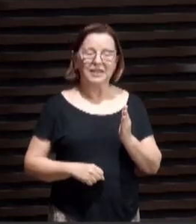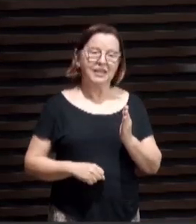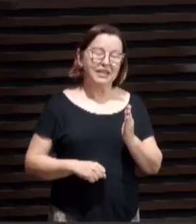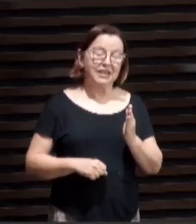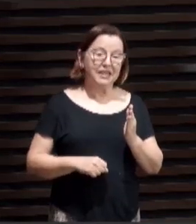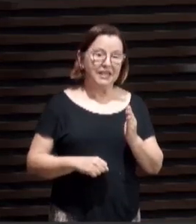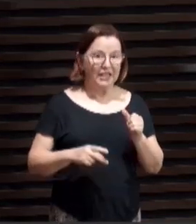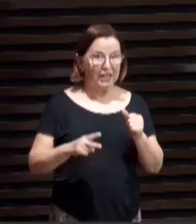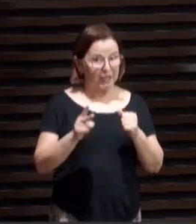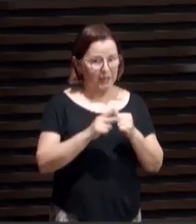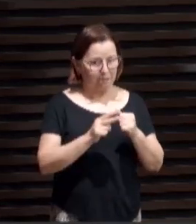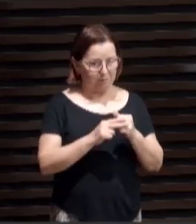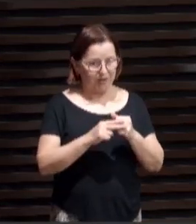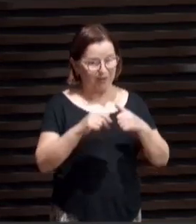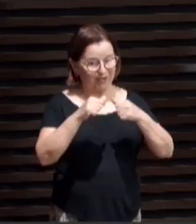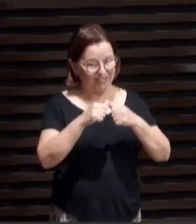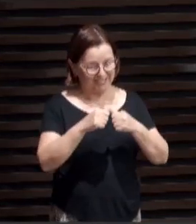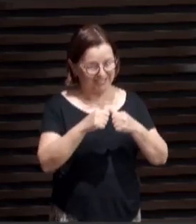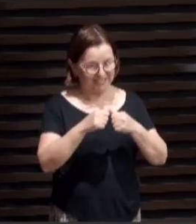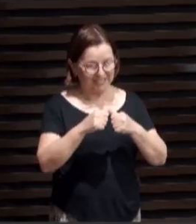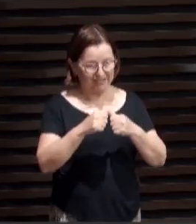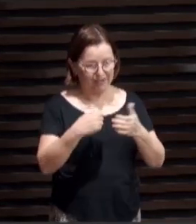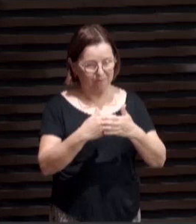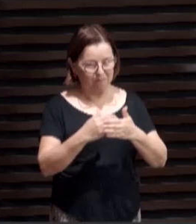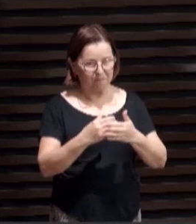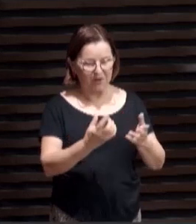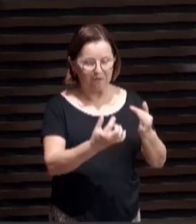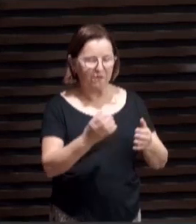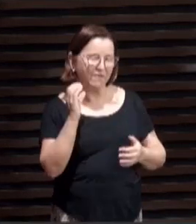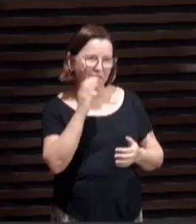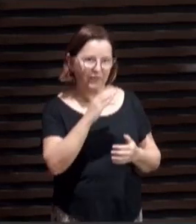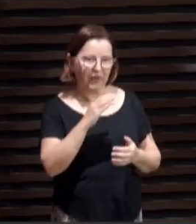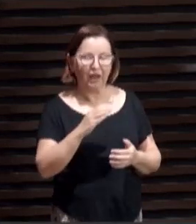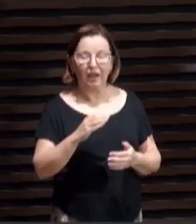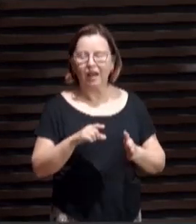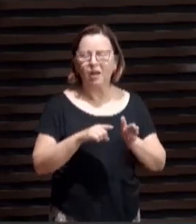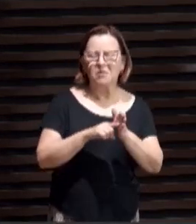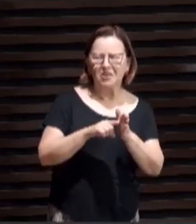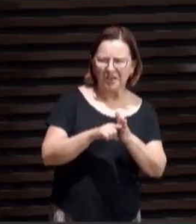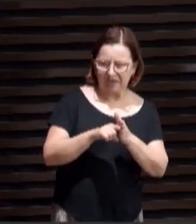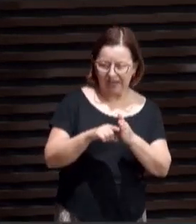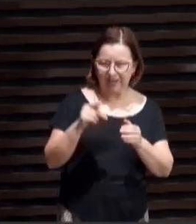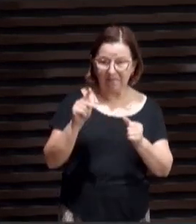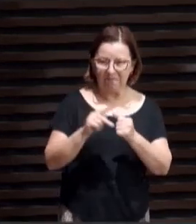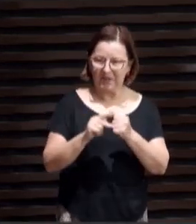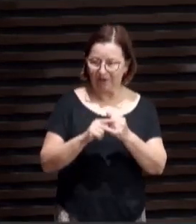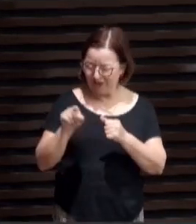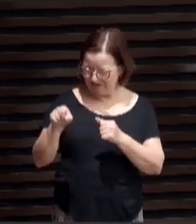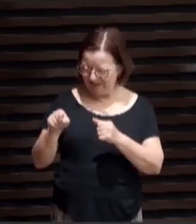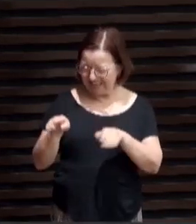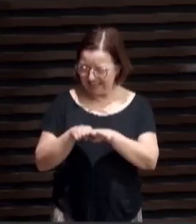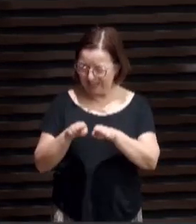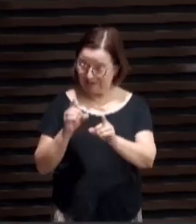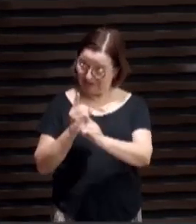aquentando-se. Perguntaram-lhe, pois: És tu, porventura, um dos discípulos dele? Ele negou e